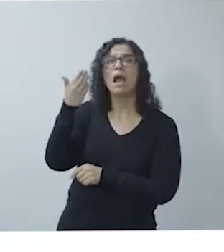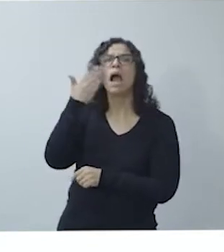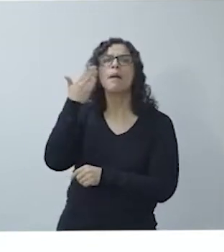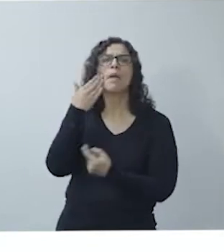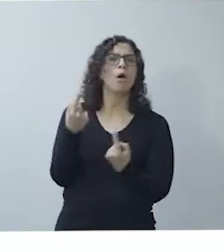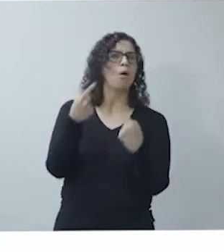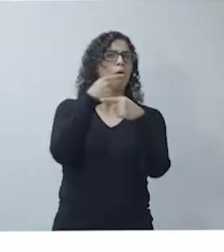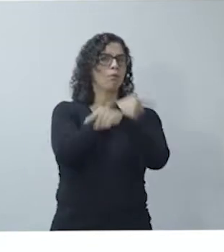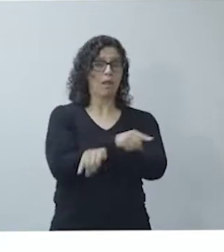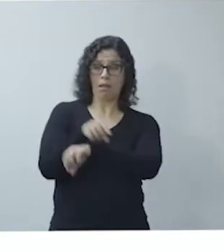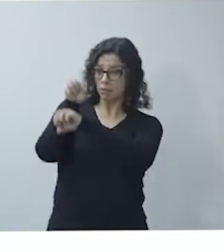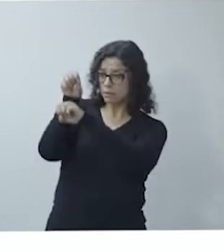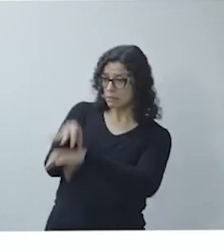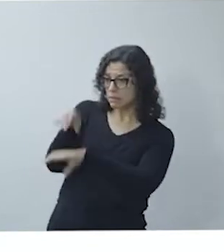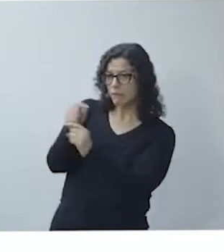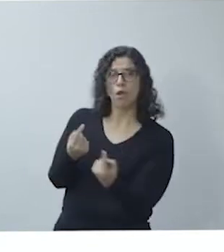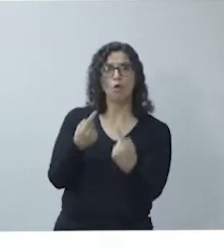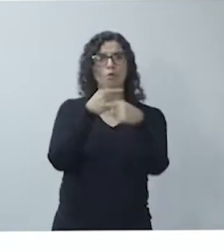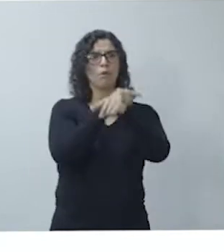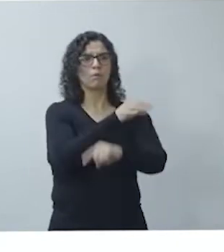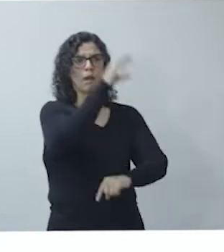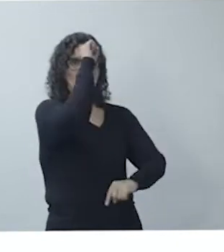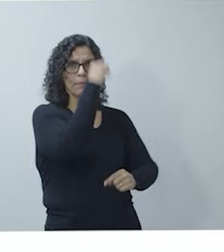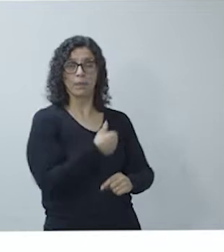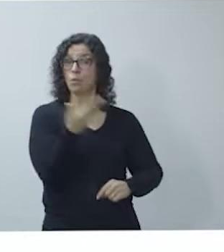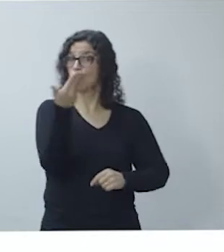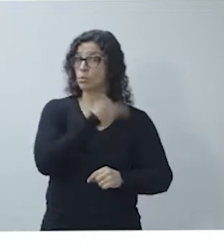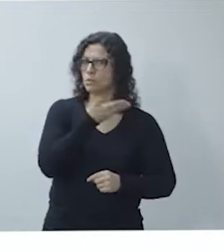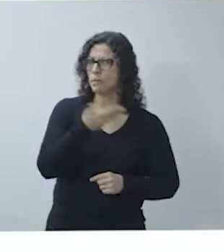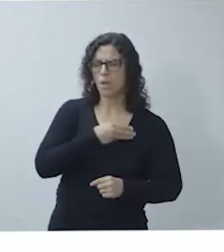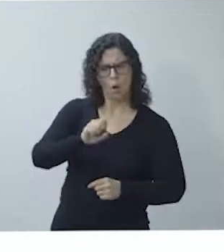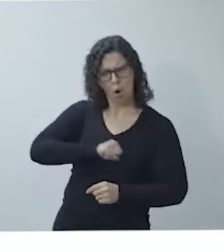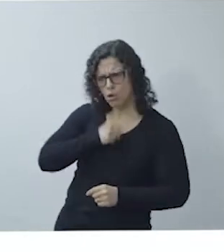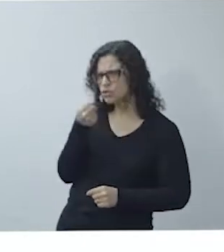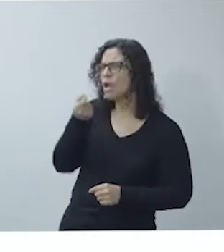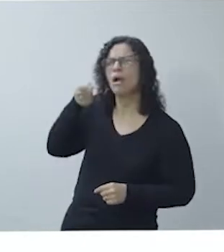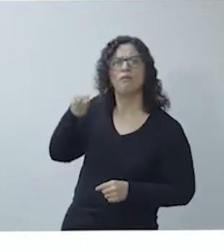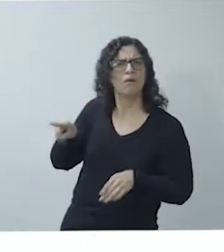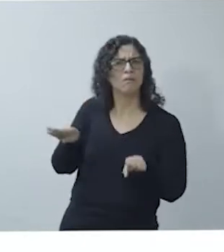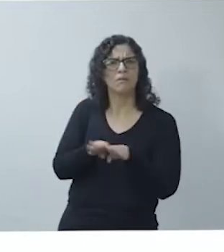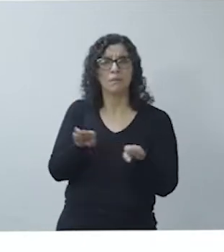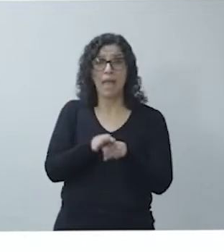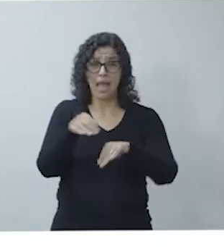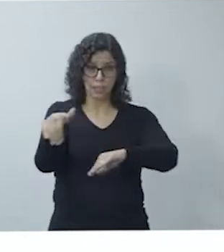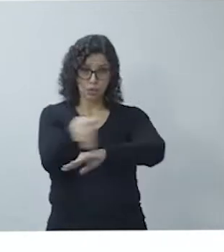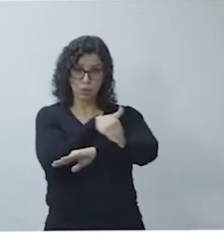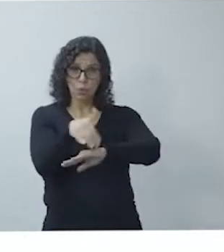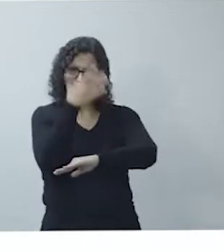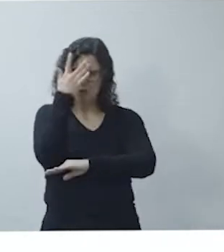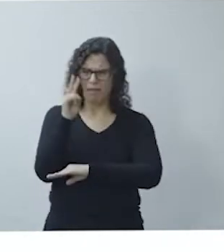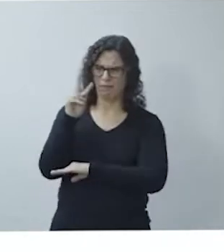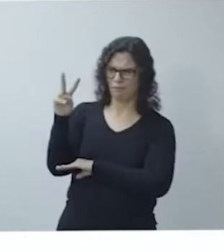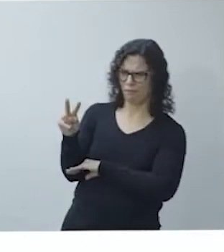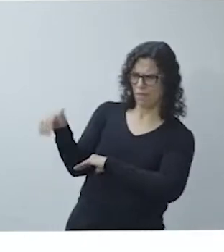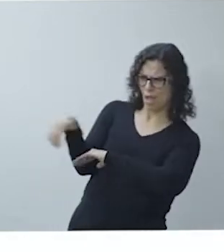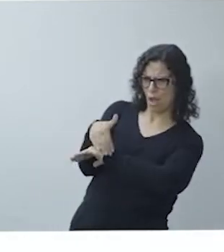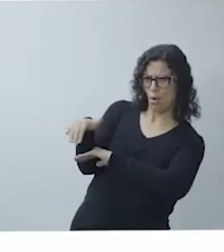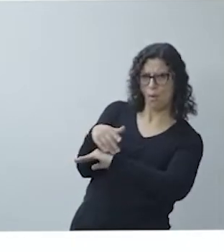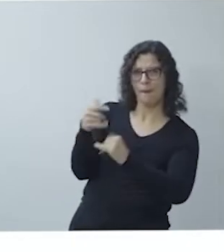ao contrário do que se ensinavam. Os amigos odiavam-no. Os transeuntes, vendo-o